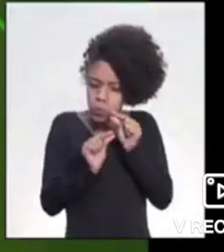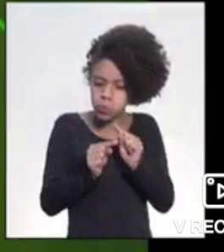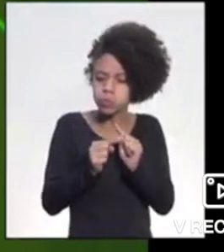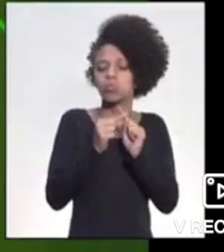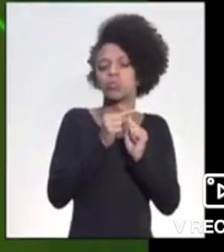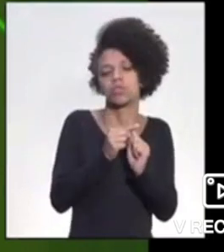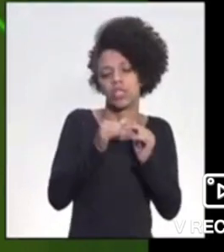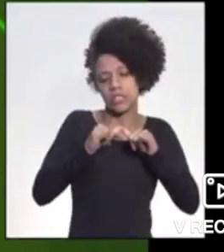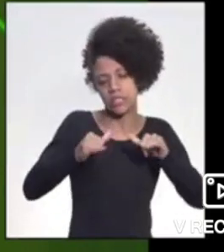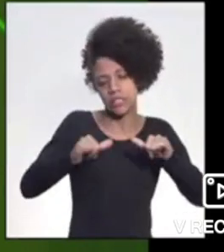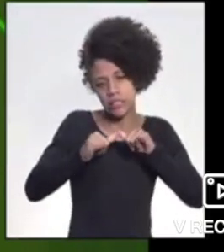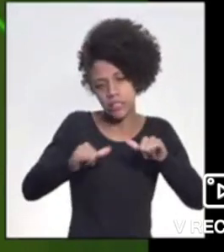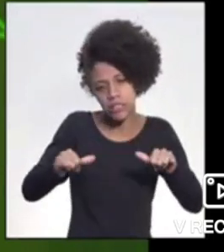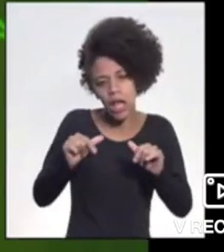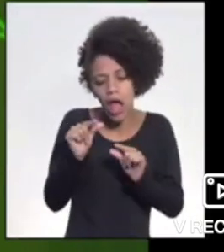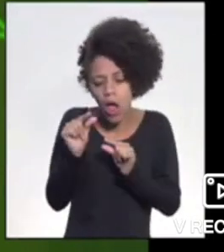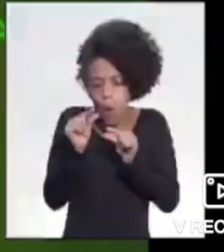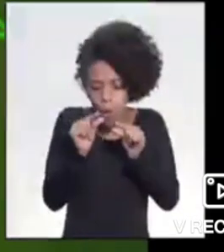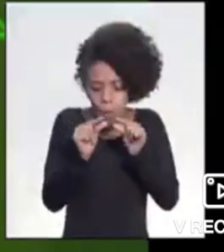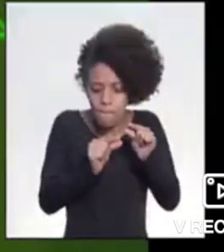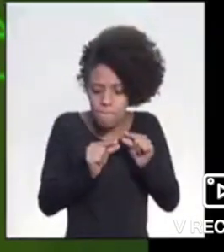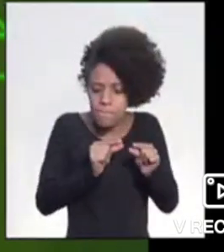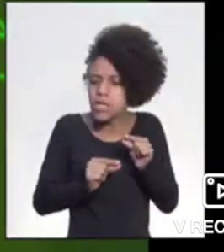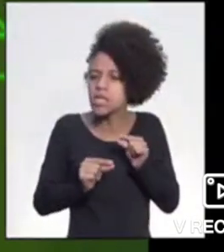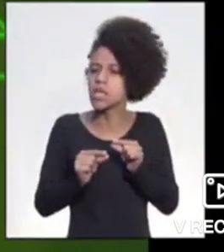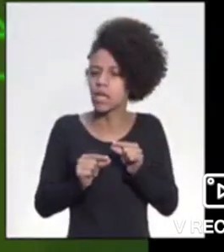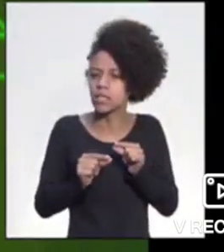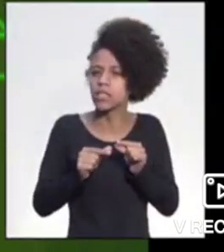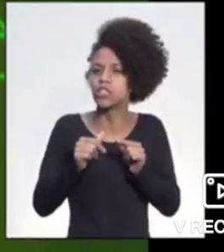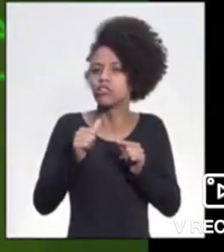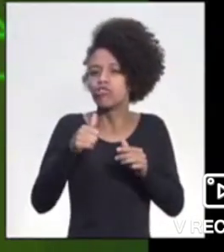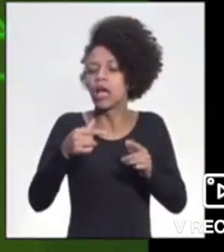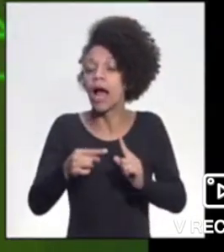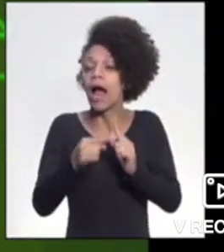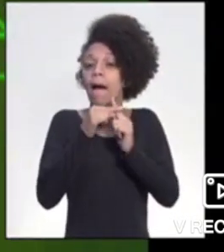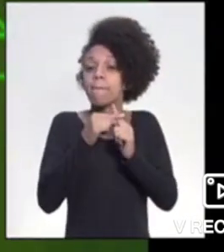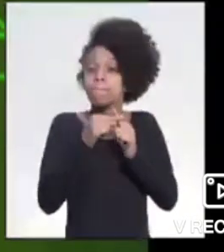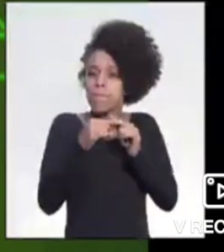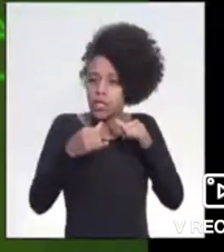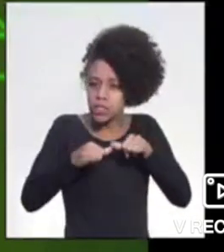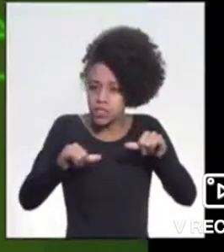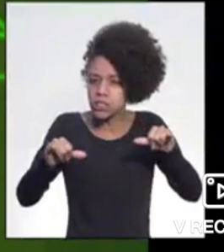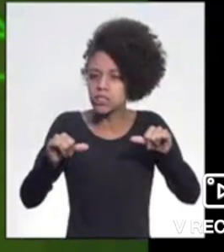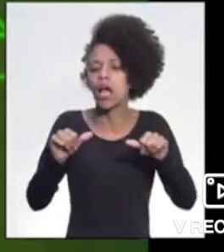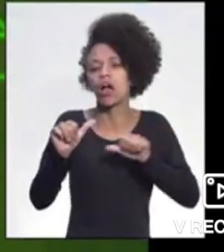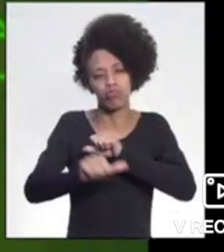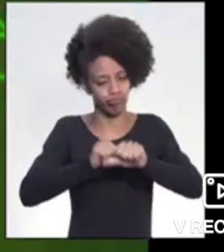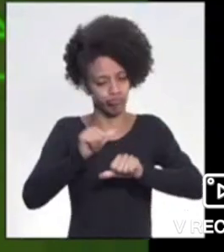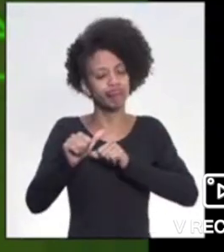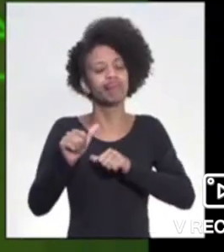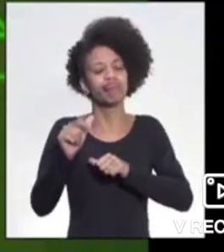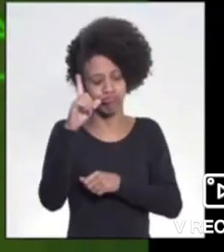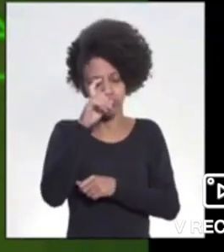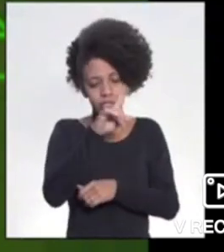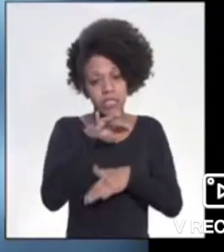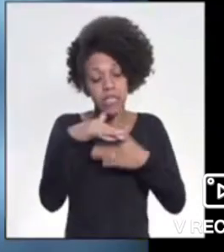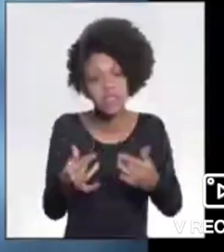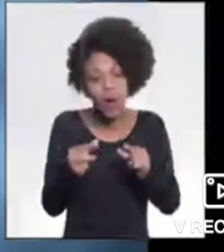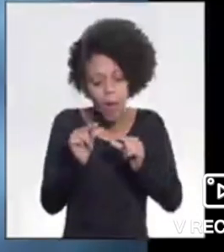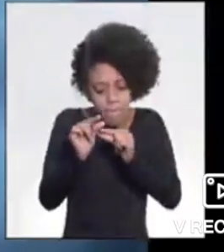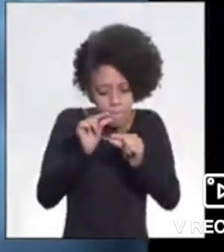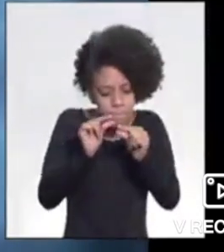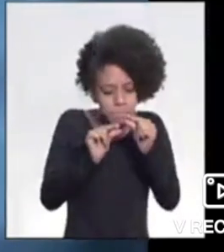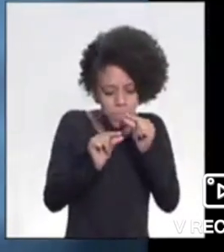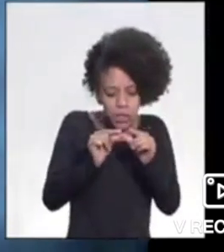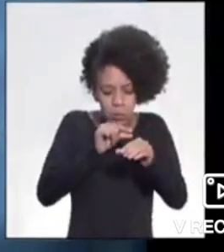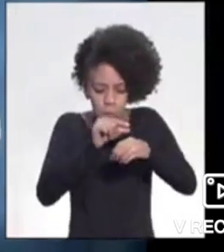positiva, visto que uma pequena quantidade das partículas alfa de carga positiva sofreu grandes desvios. Portanto, essa pequena parte do